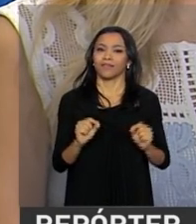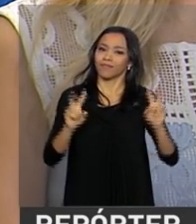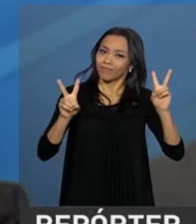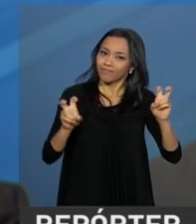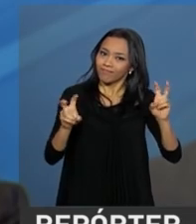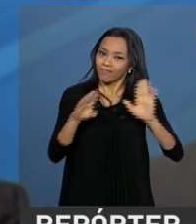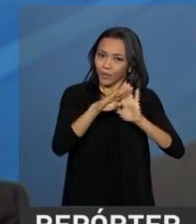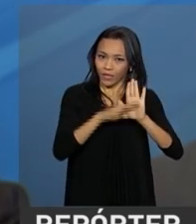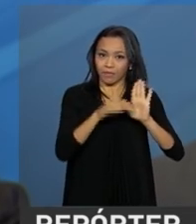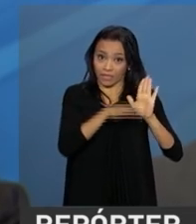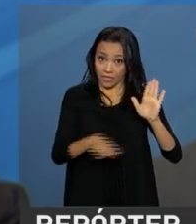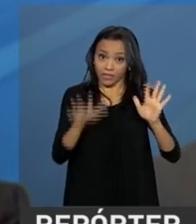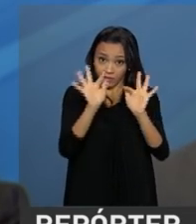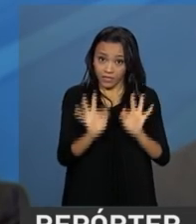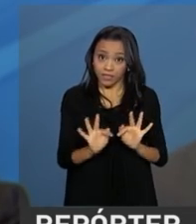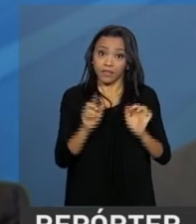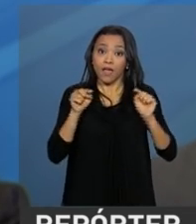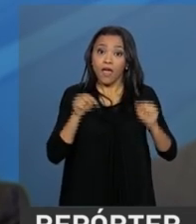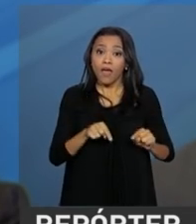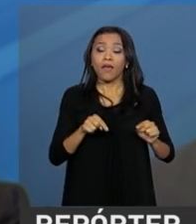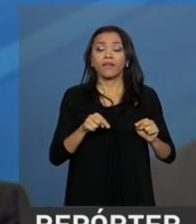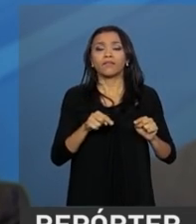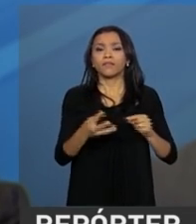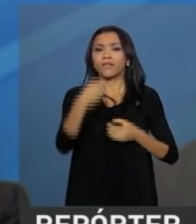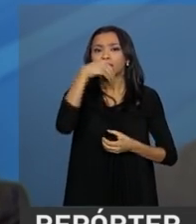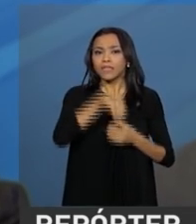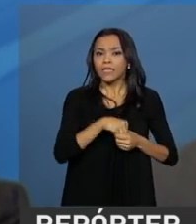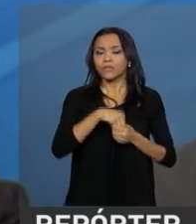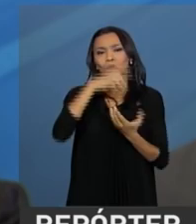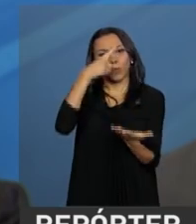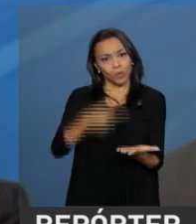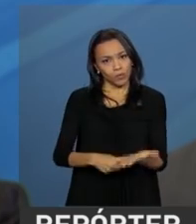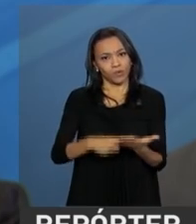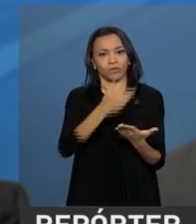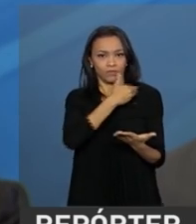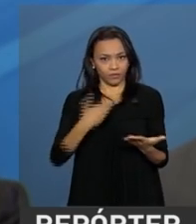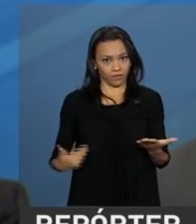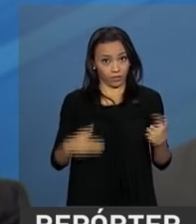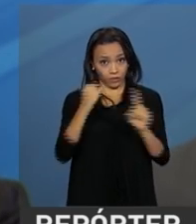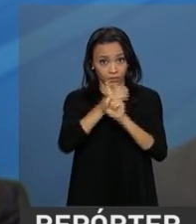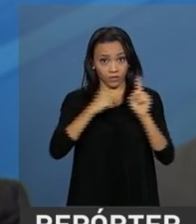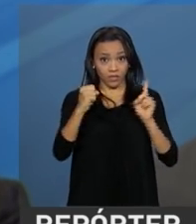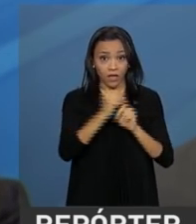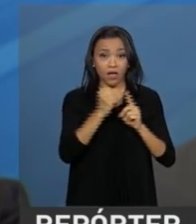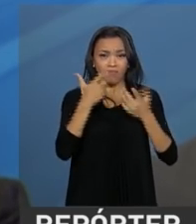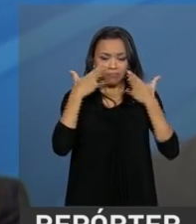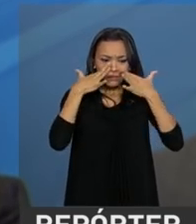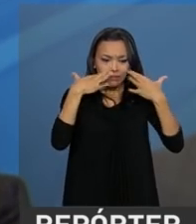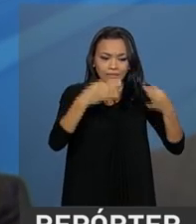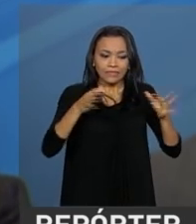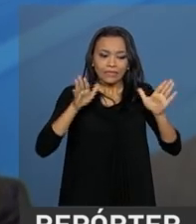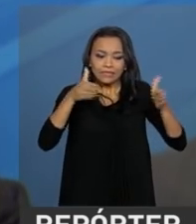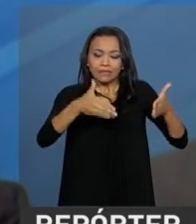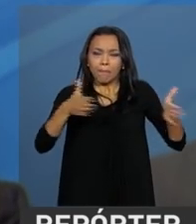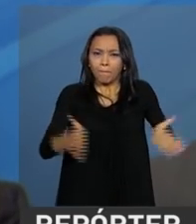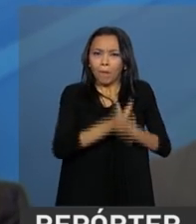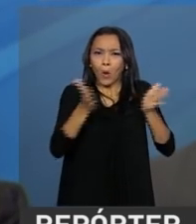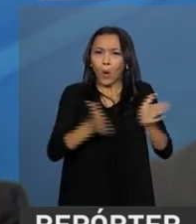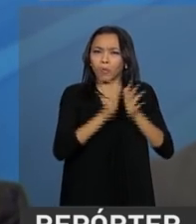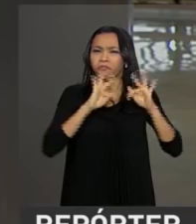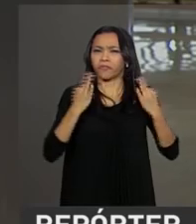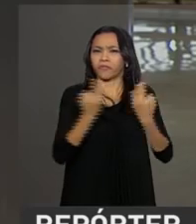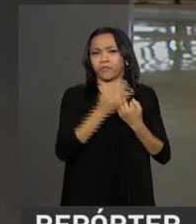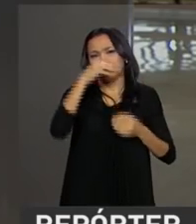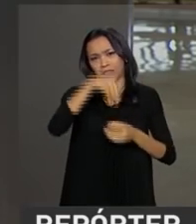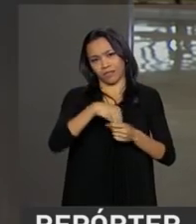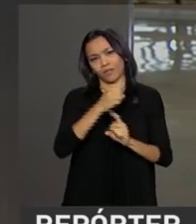Feliz. Ele faz parte do compromisso do nosso governo com a questão social, com as parcelas mais pobres e vulneráveis da nossa população.